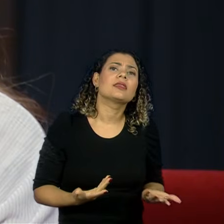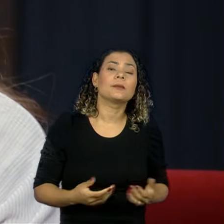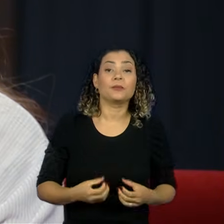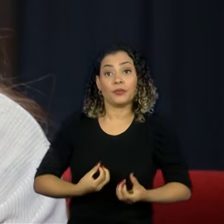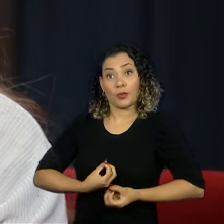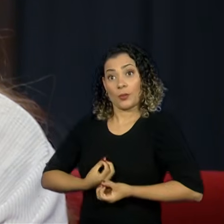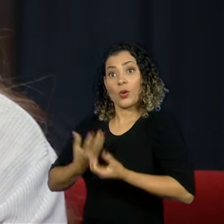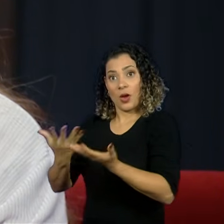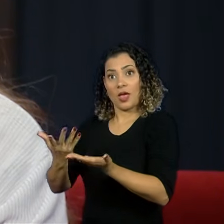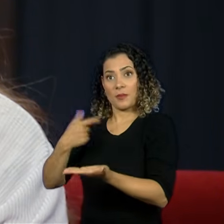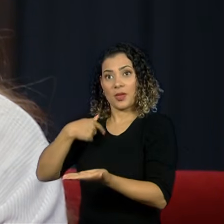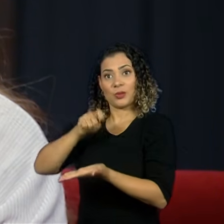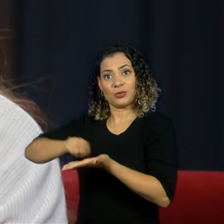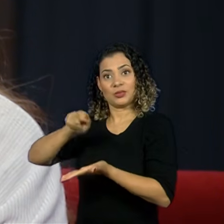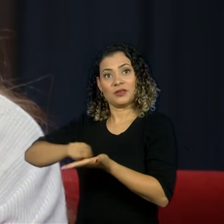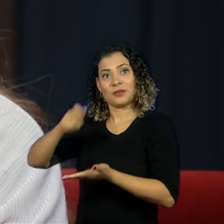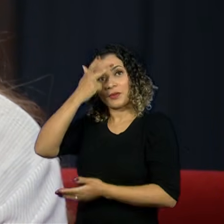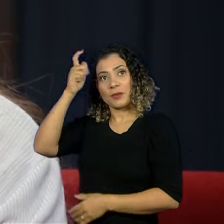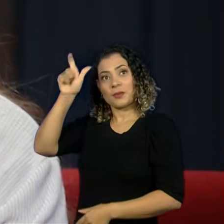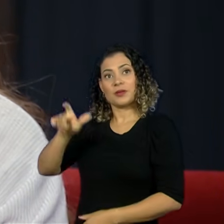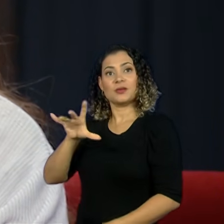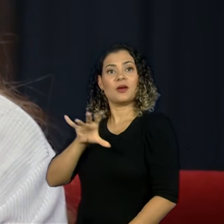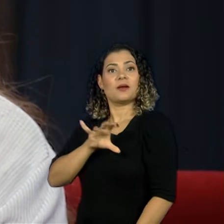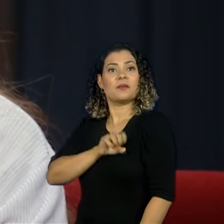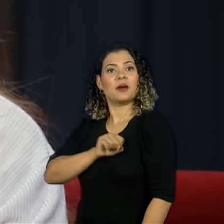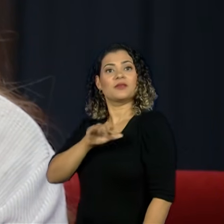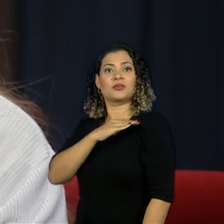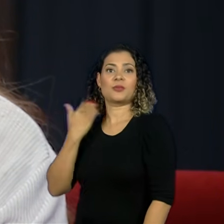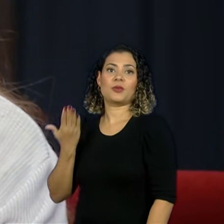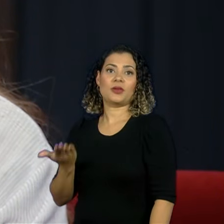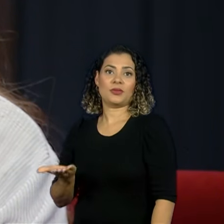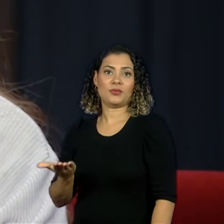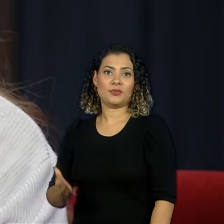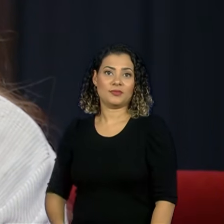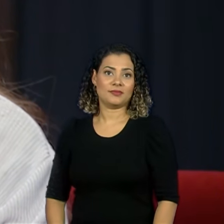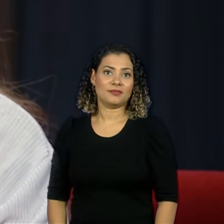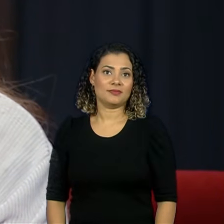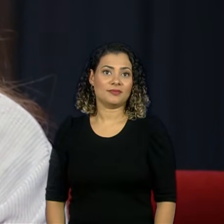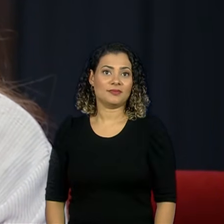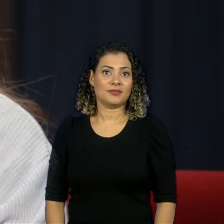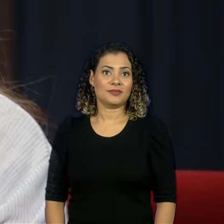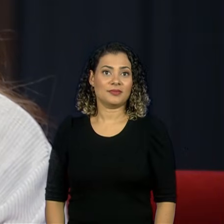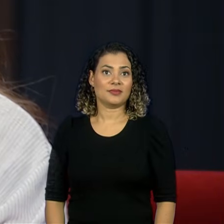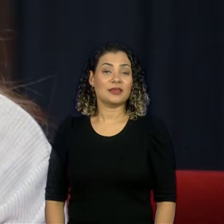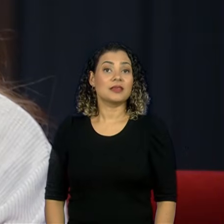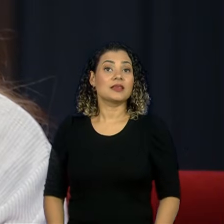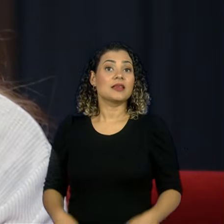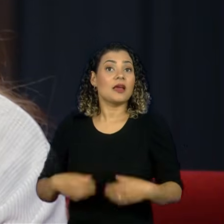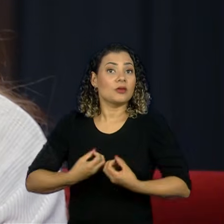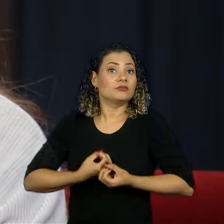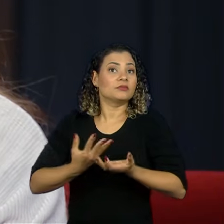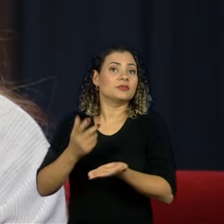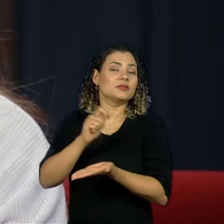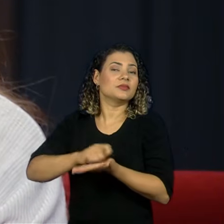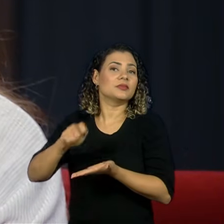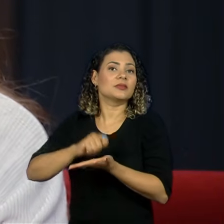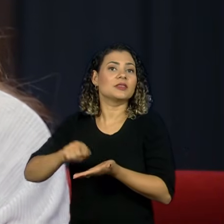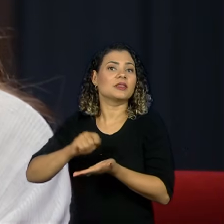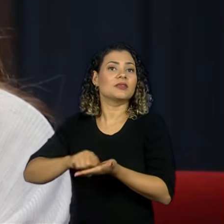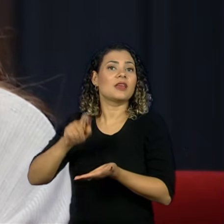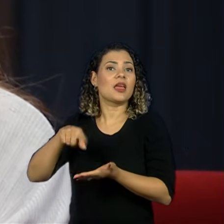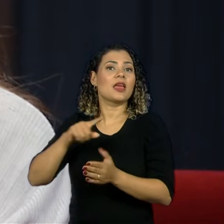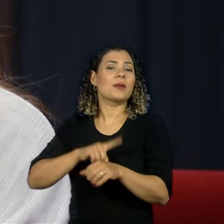eu escrevi para uma pessoa que eu amava muito, que tinha morrido. E aí era